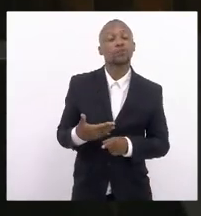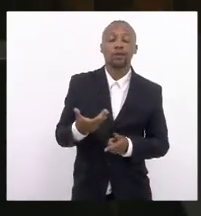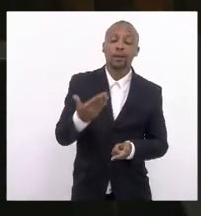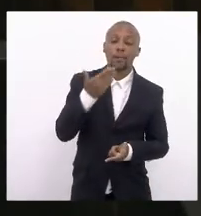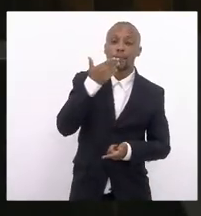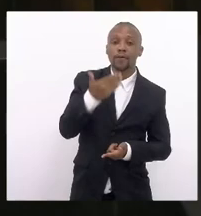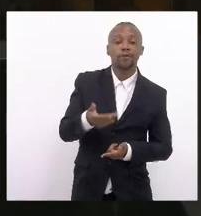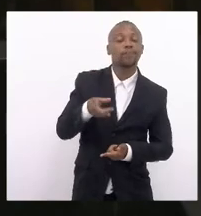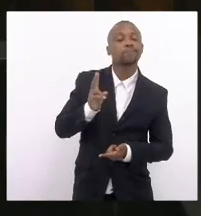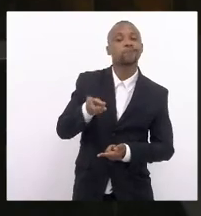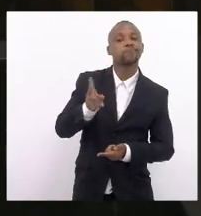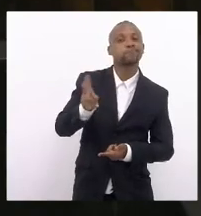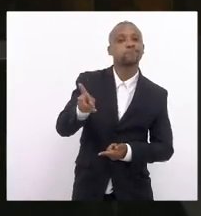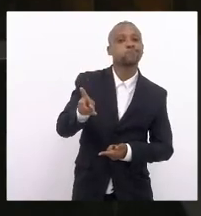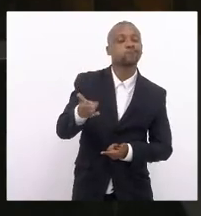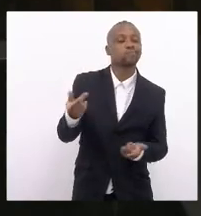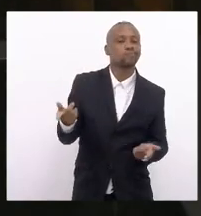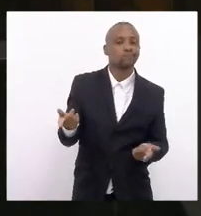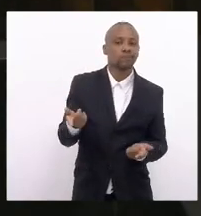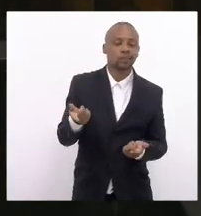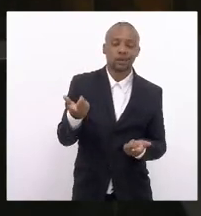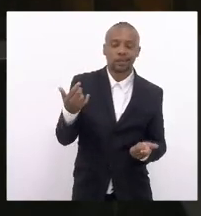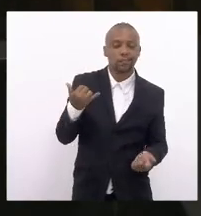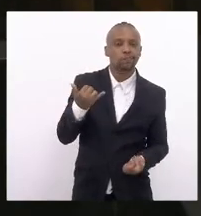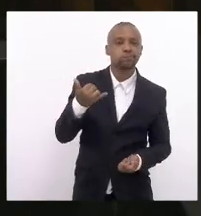manter, mesmo sem conseguir entregar.